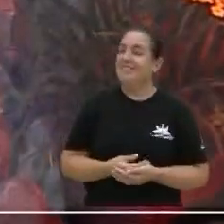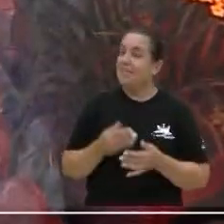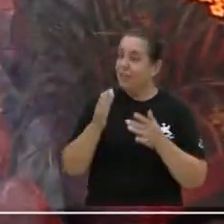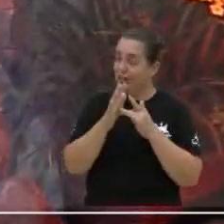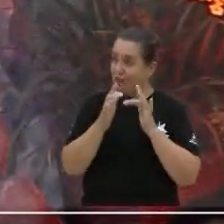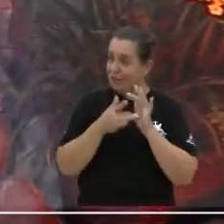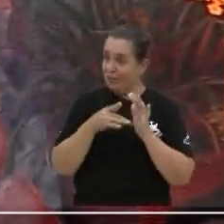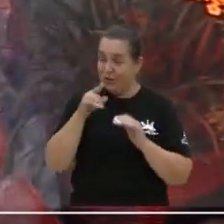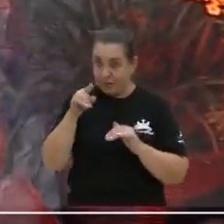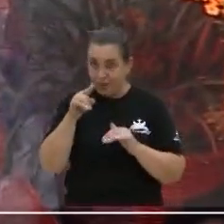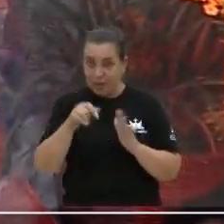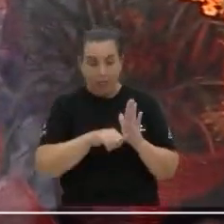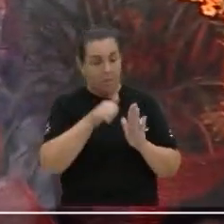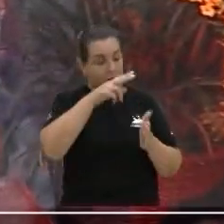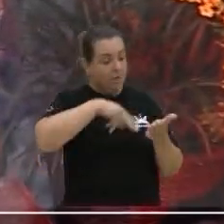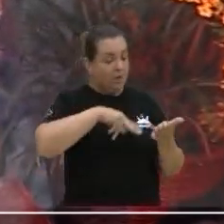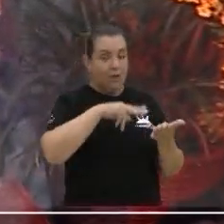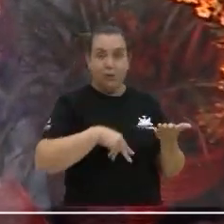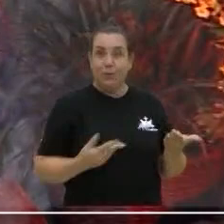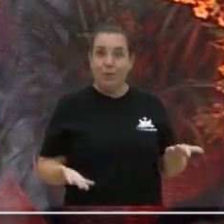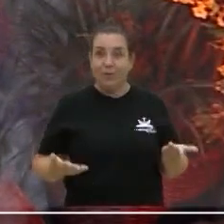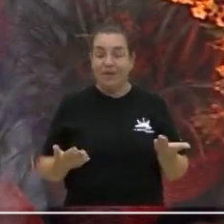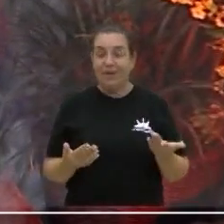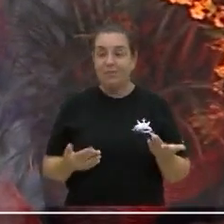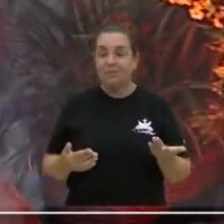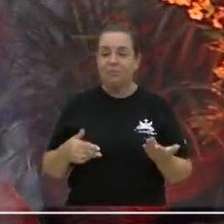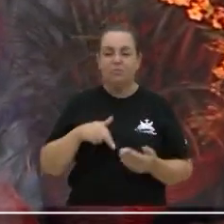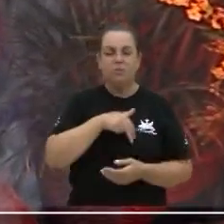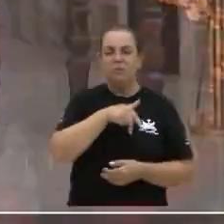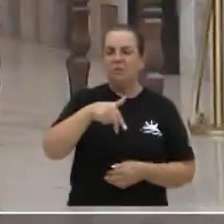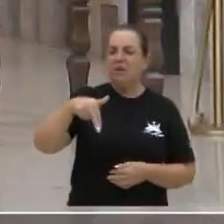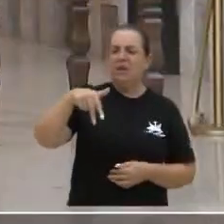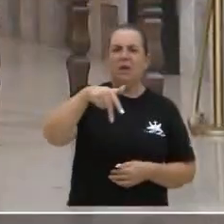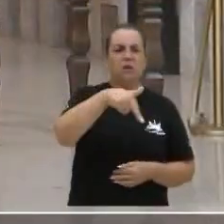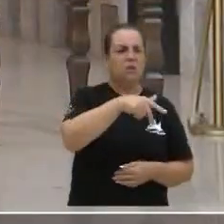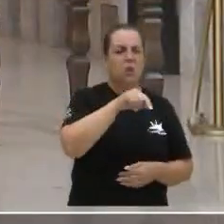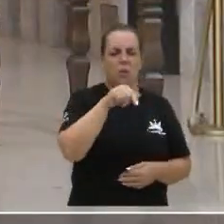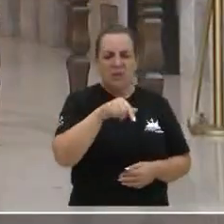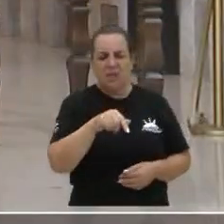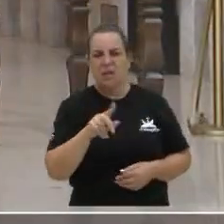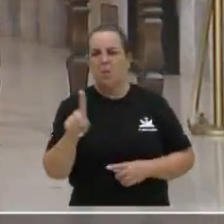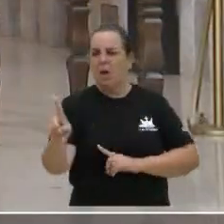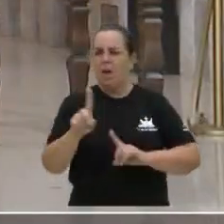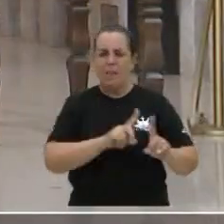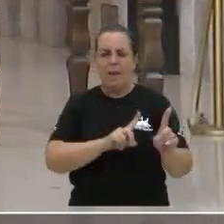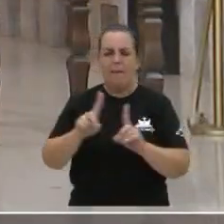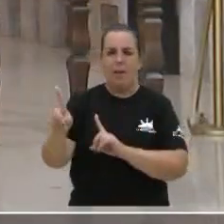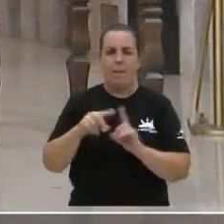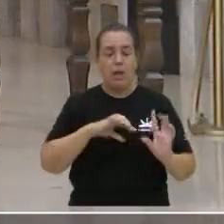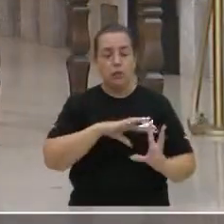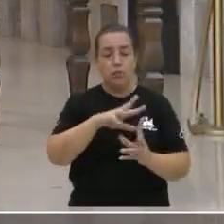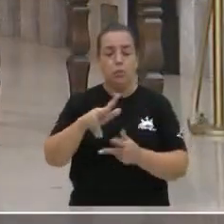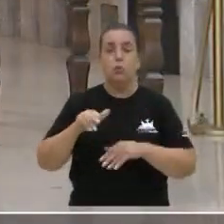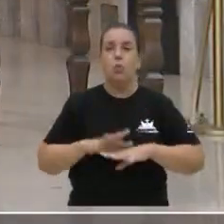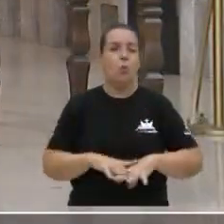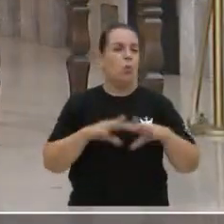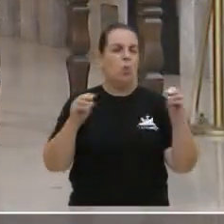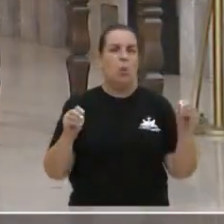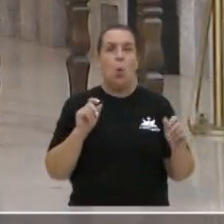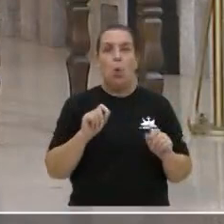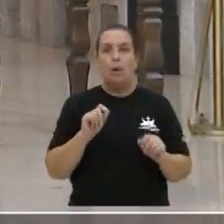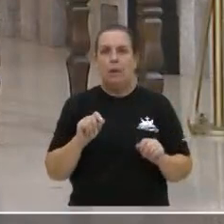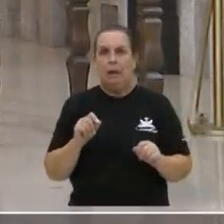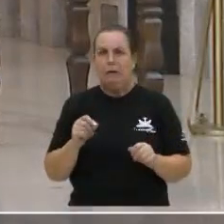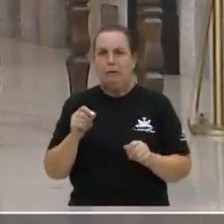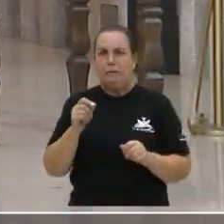Jesus está aqui na primeira leitura. Andou pelo mundo fazendo bem, curando a todos os que estavam dominados